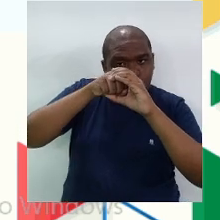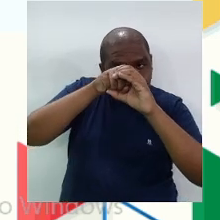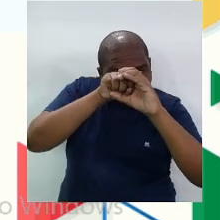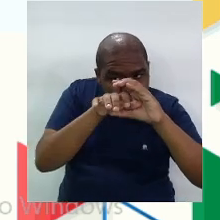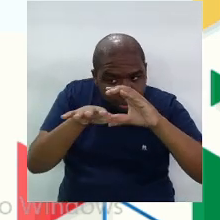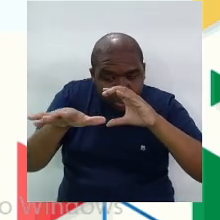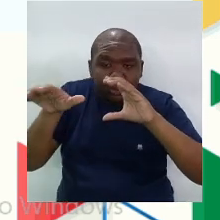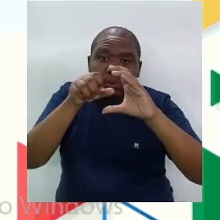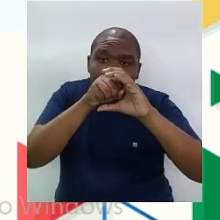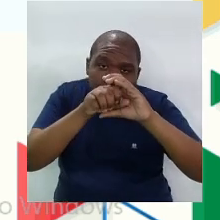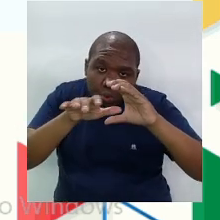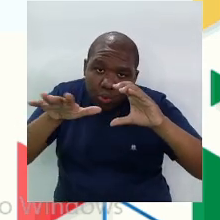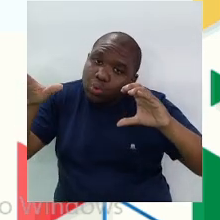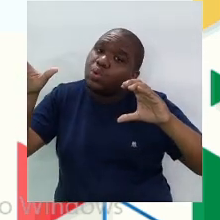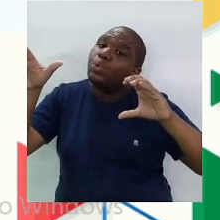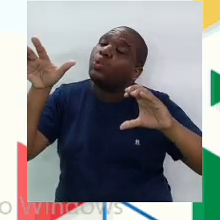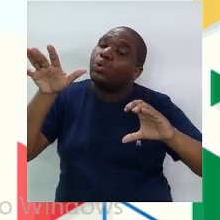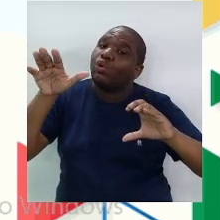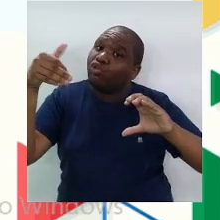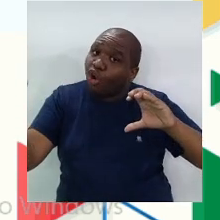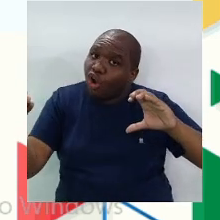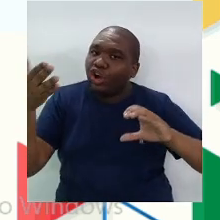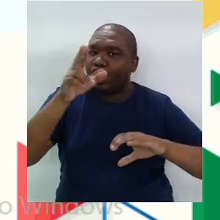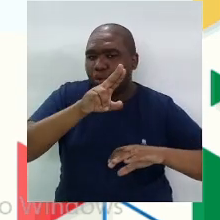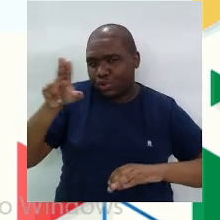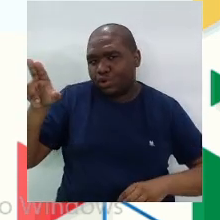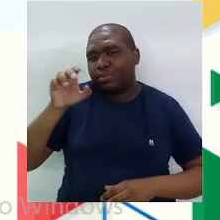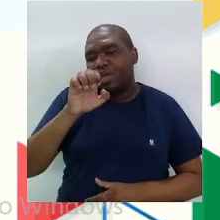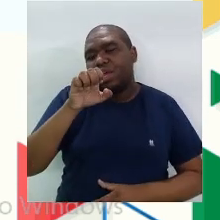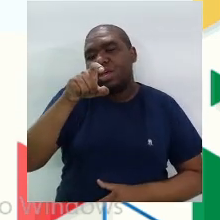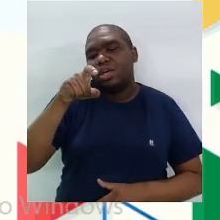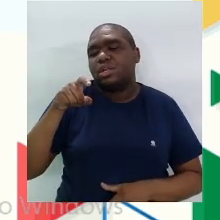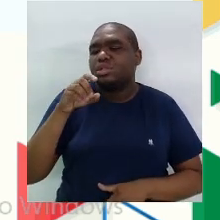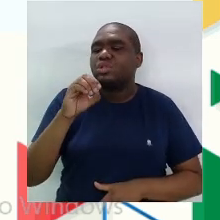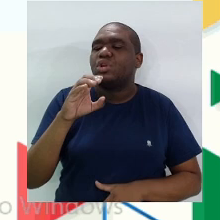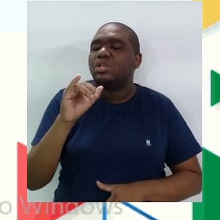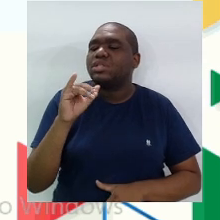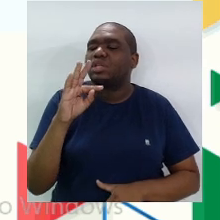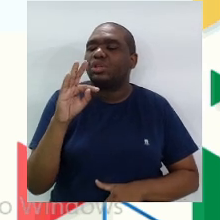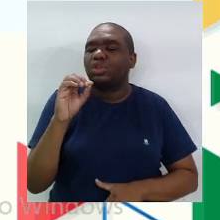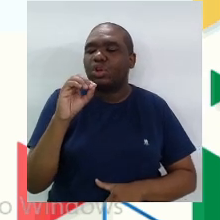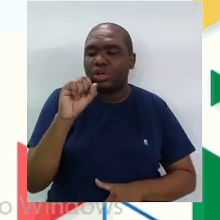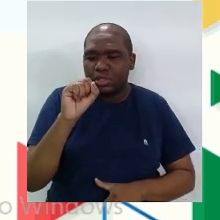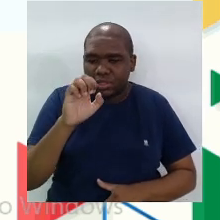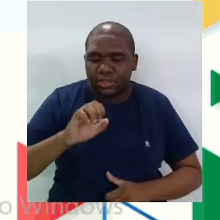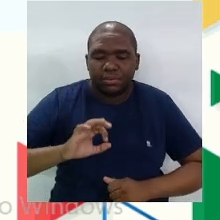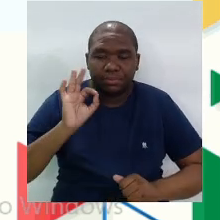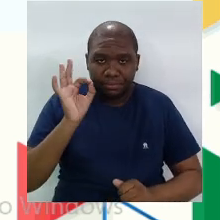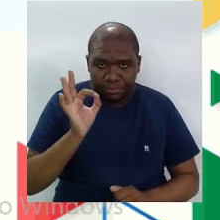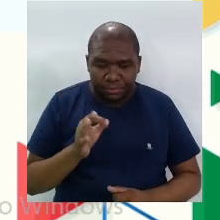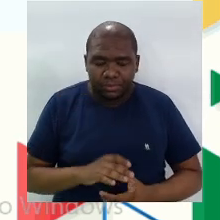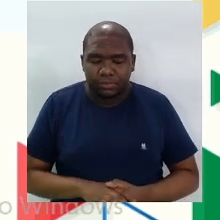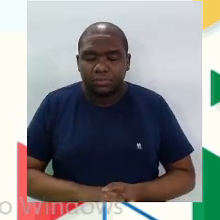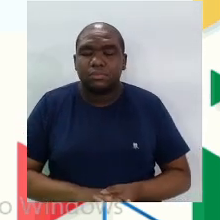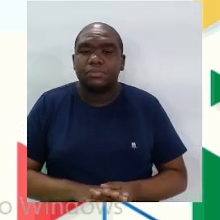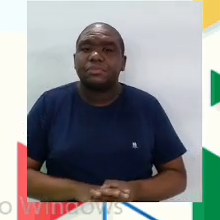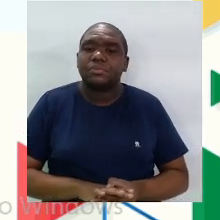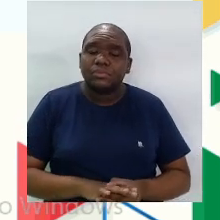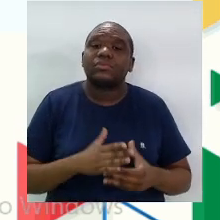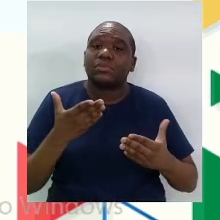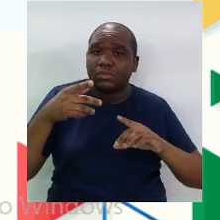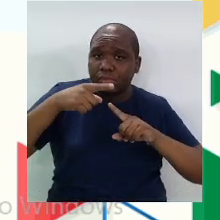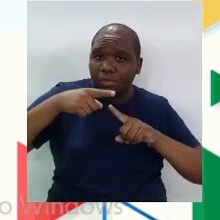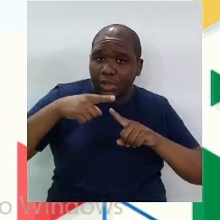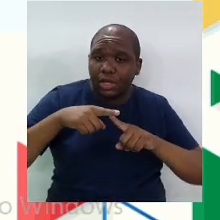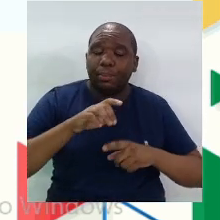nome já é diferente, é exocitose, ok? Bom, as células eucariontes, elas